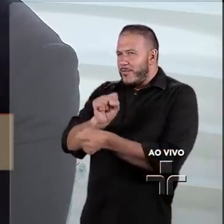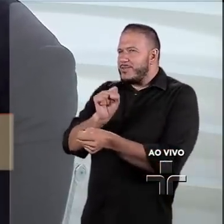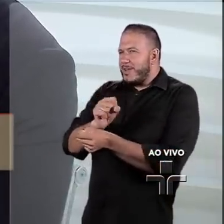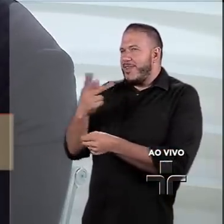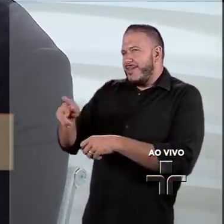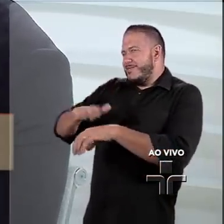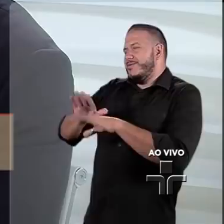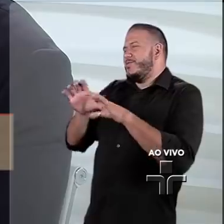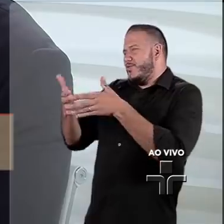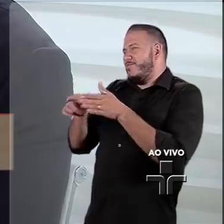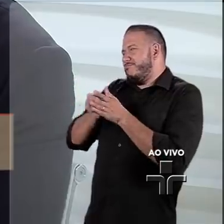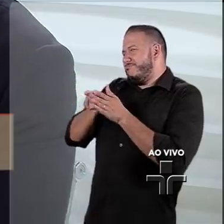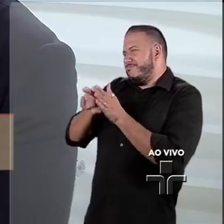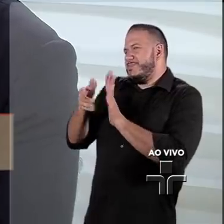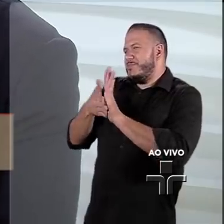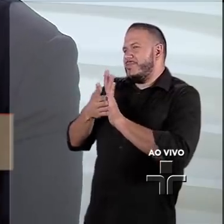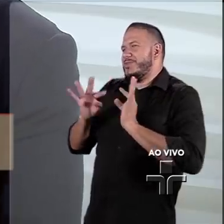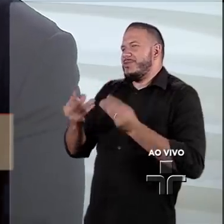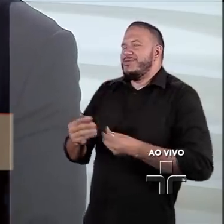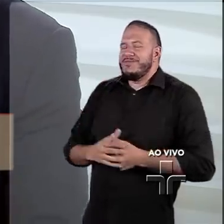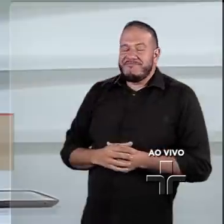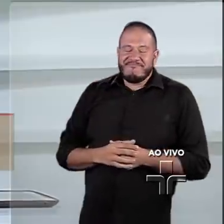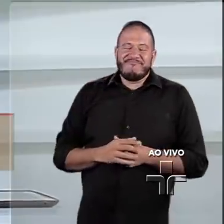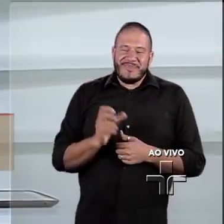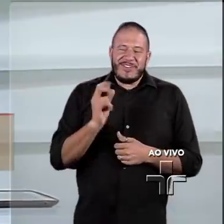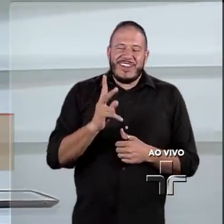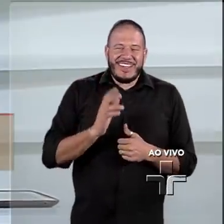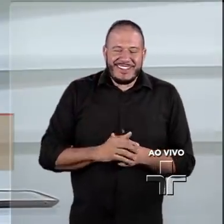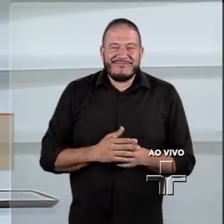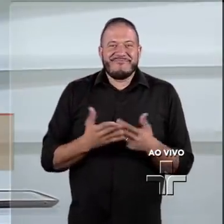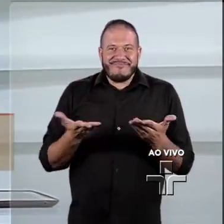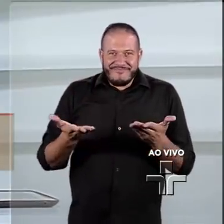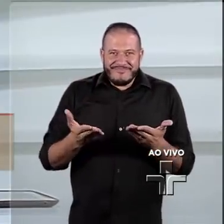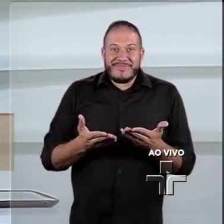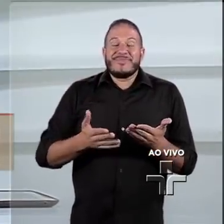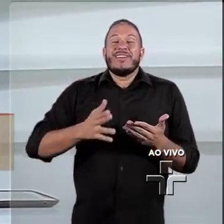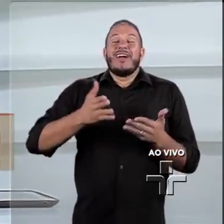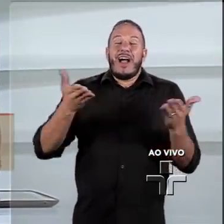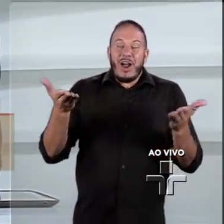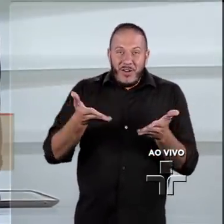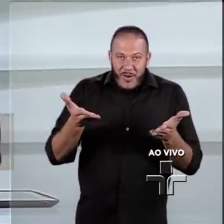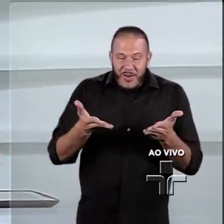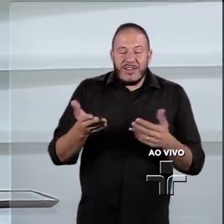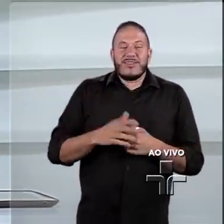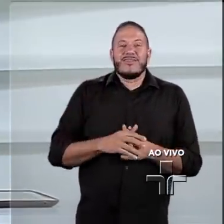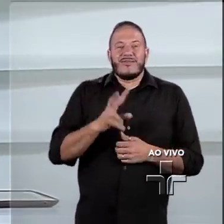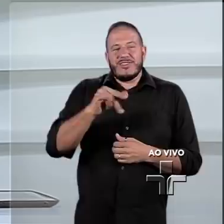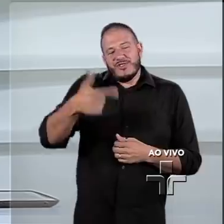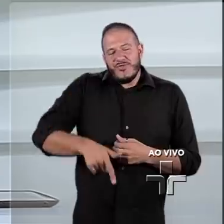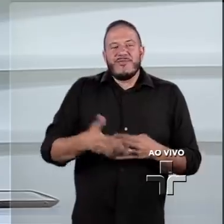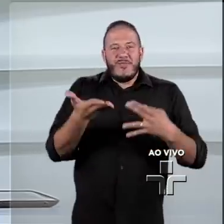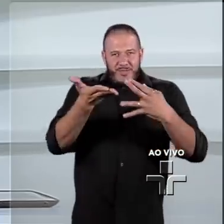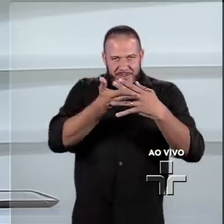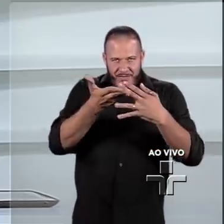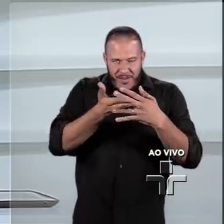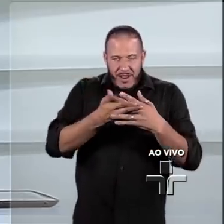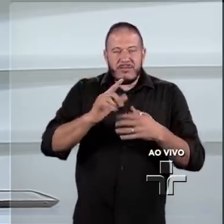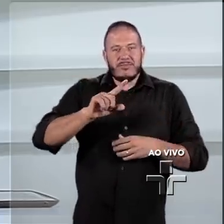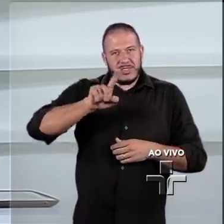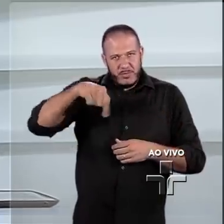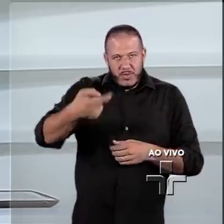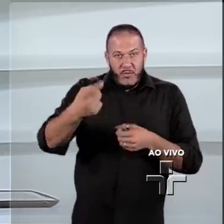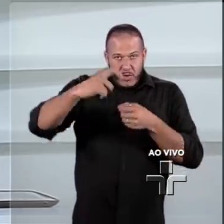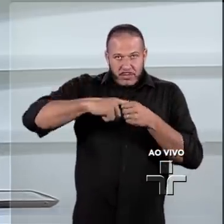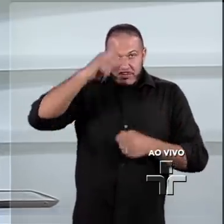grupo levantar essas propostas todas. Tá bom. Estamos de volta e vamos agora para mais um intervalo. Voltamos